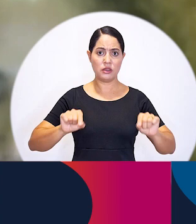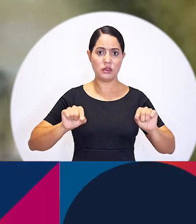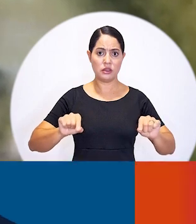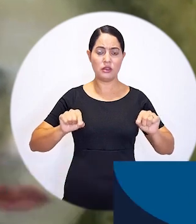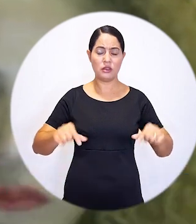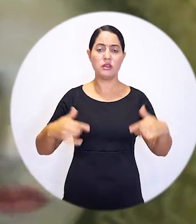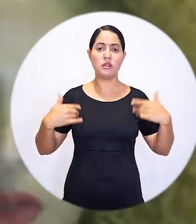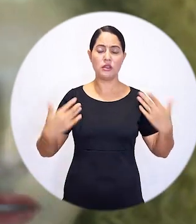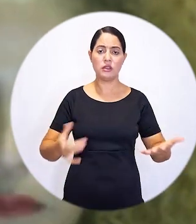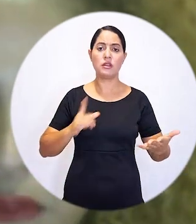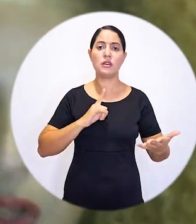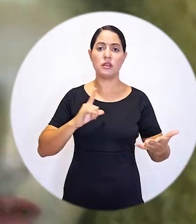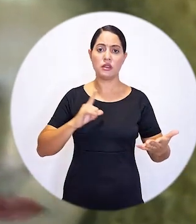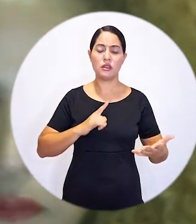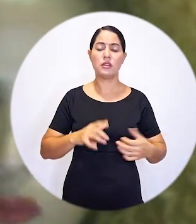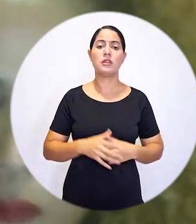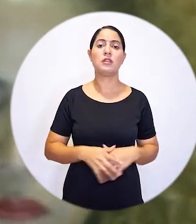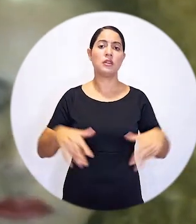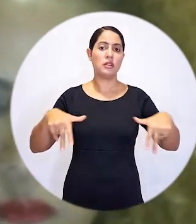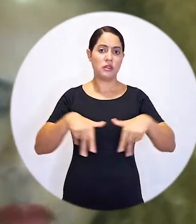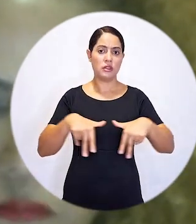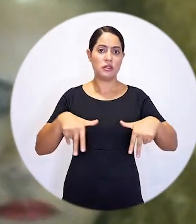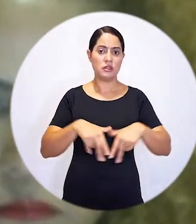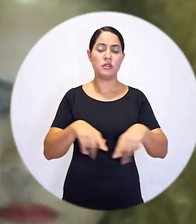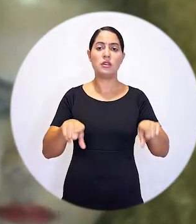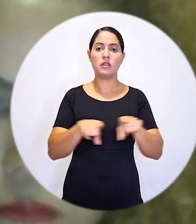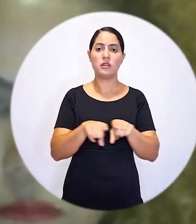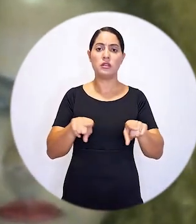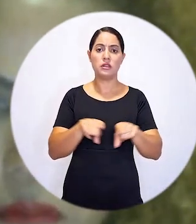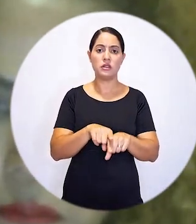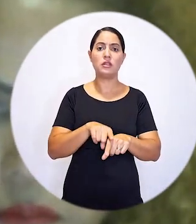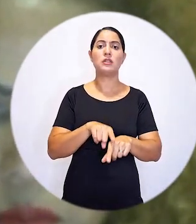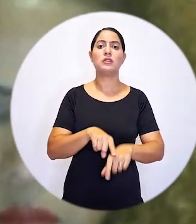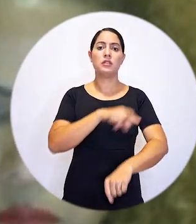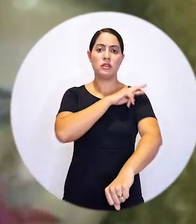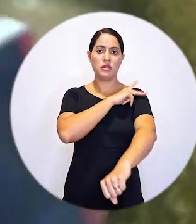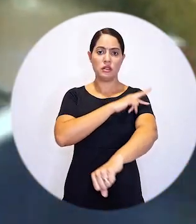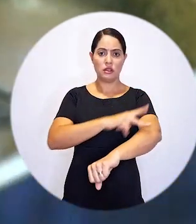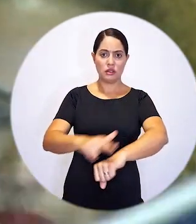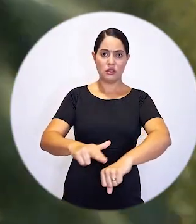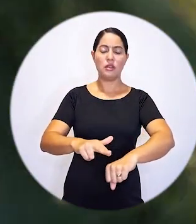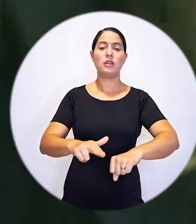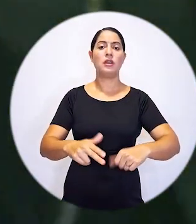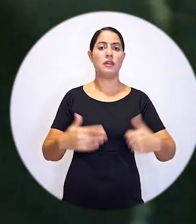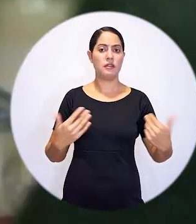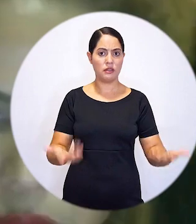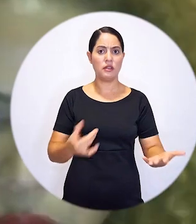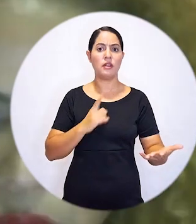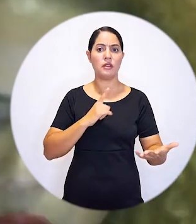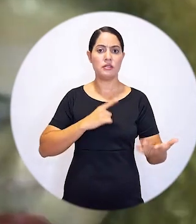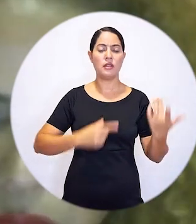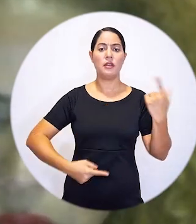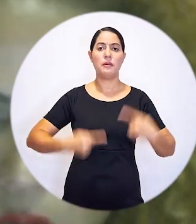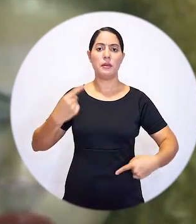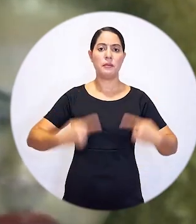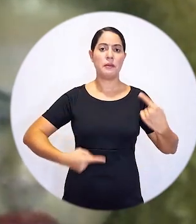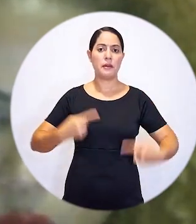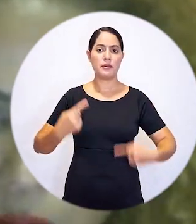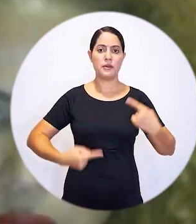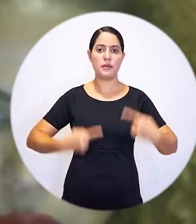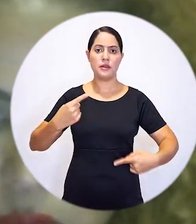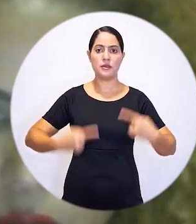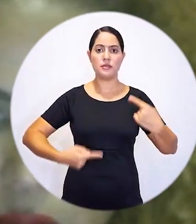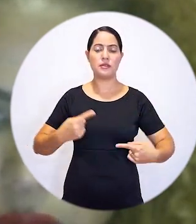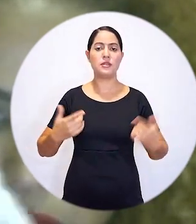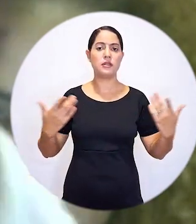Capacitação sobre Julgamento com Perspectiva de Gênero e Raça, organizar, promover e desenvolver cursos, palestras, seminários